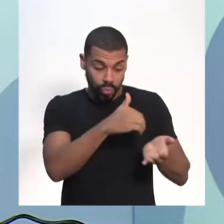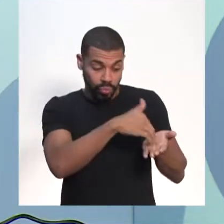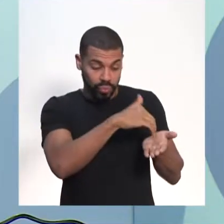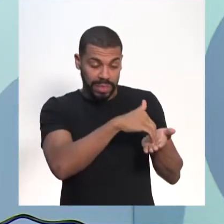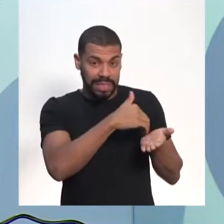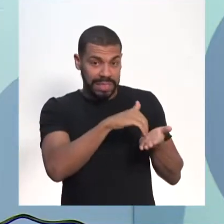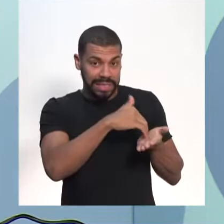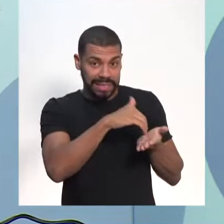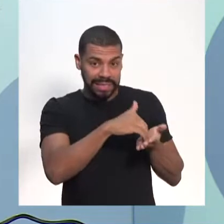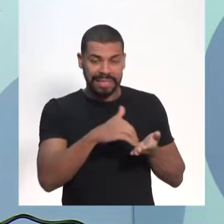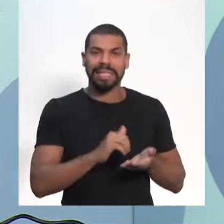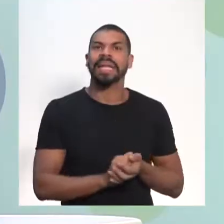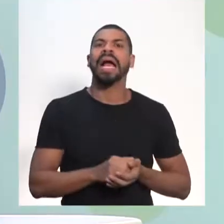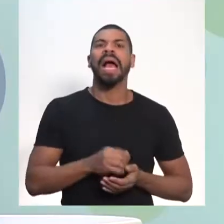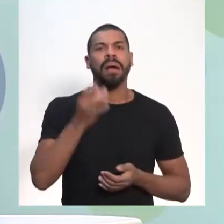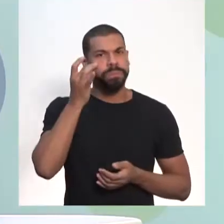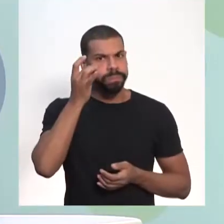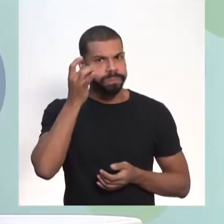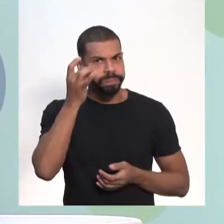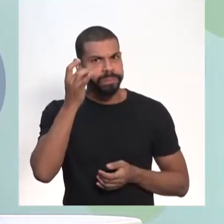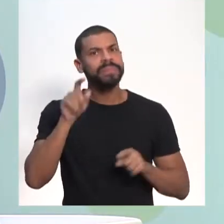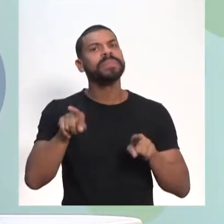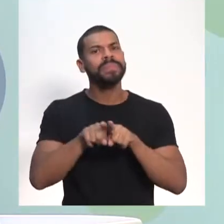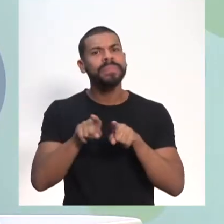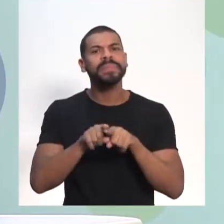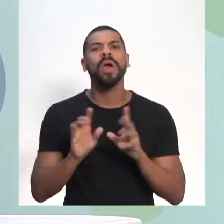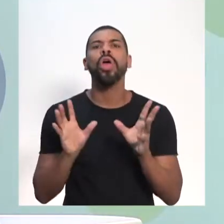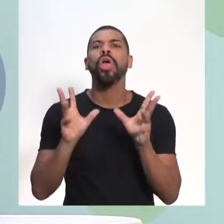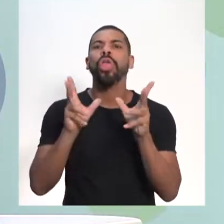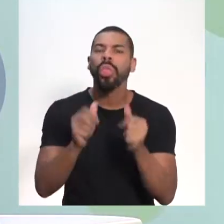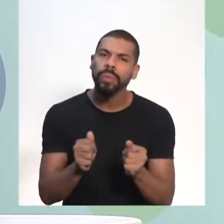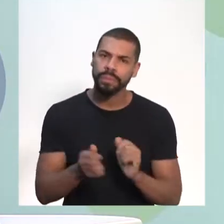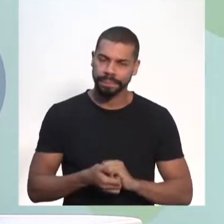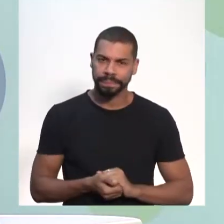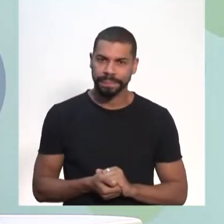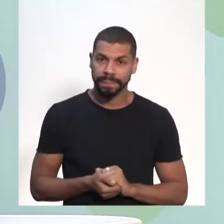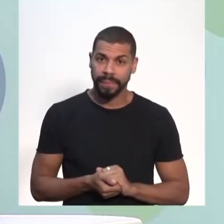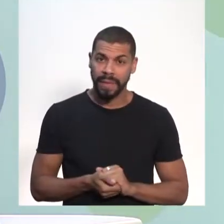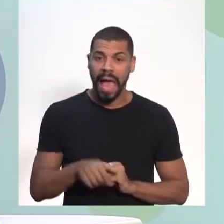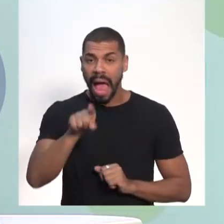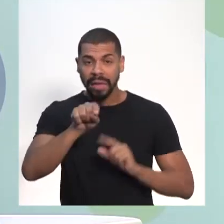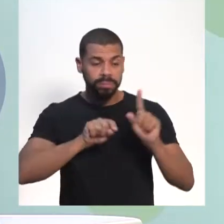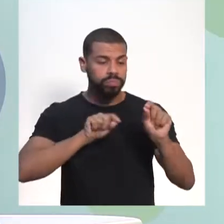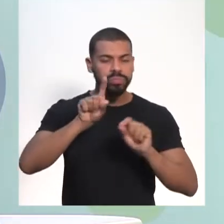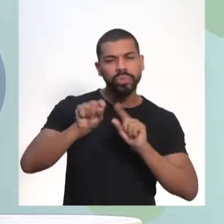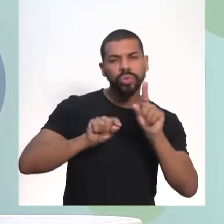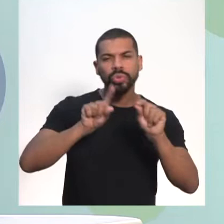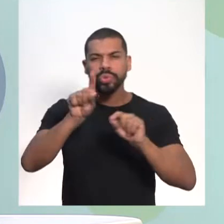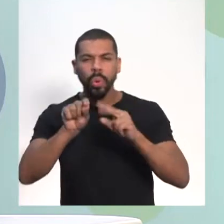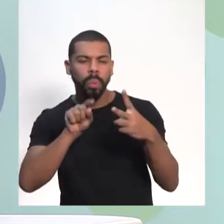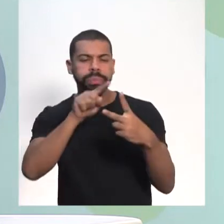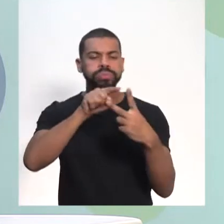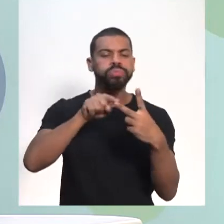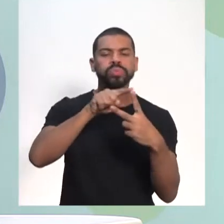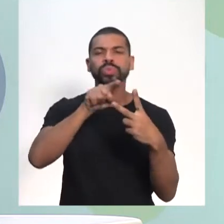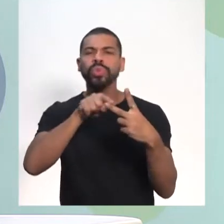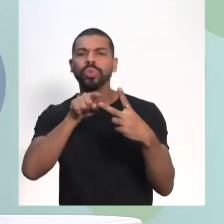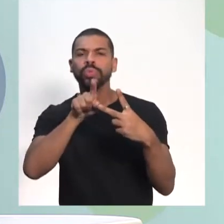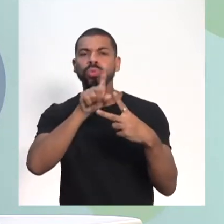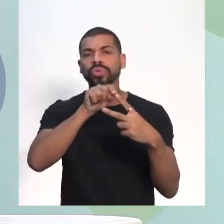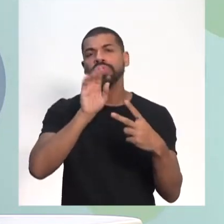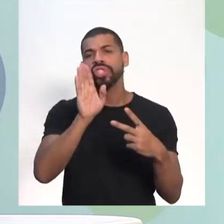do Google. Né? Então, são ferramentas e vocês têm autonomia para estar escolhendo, estar utilizando aquela que vocês já